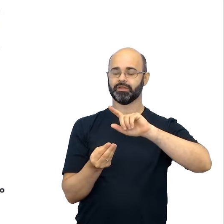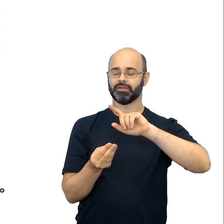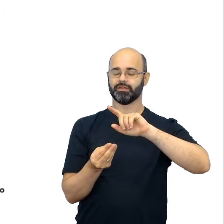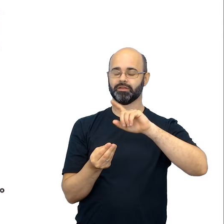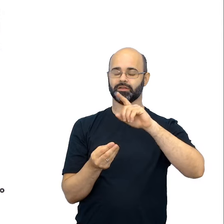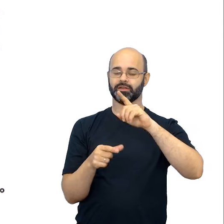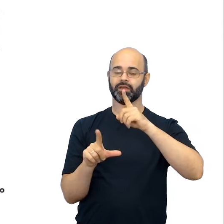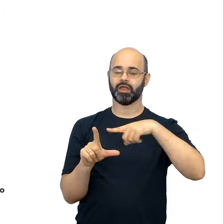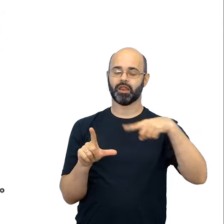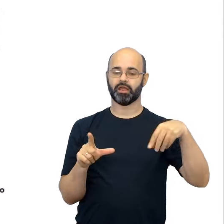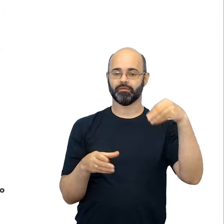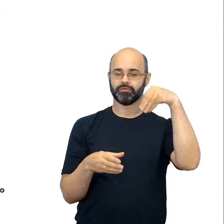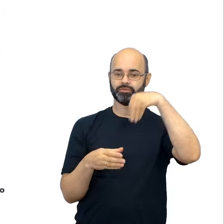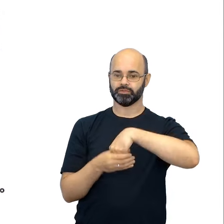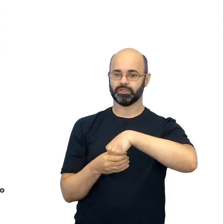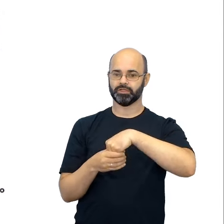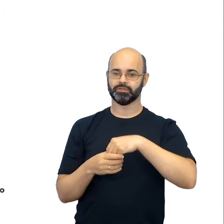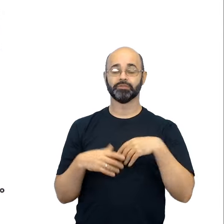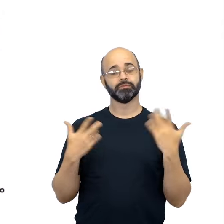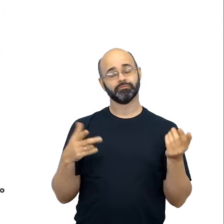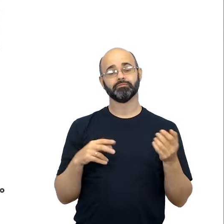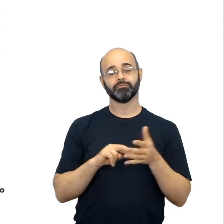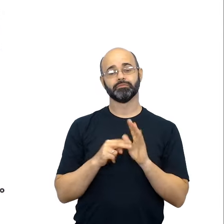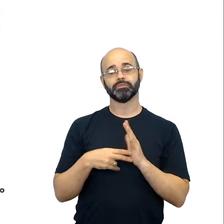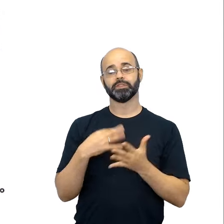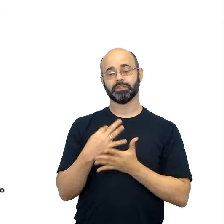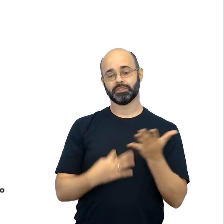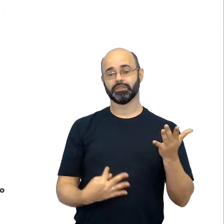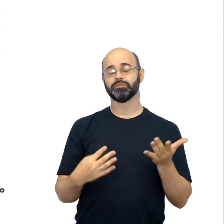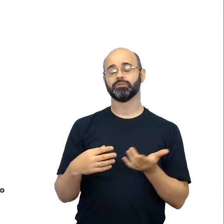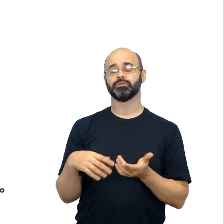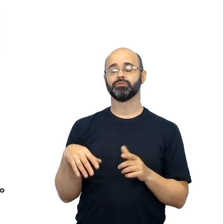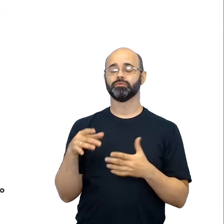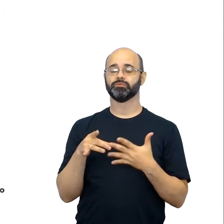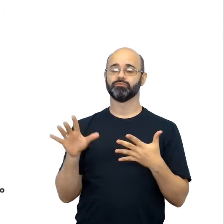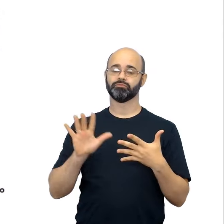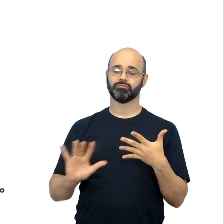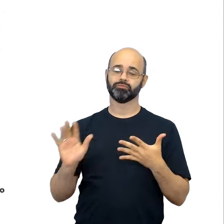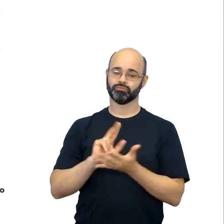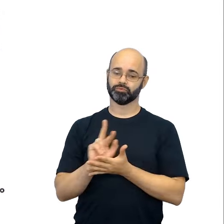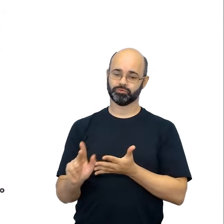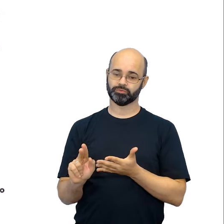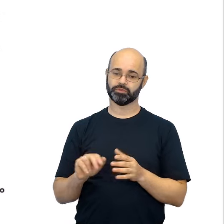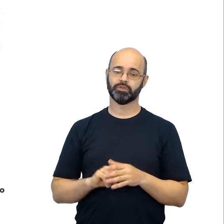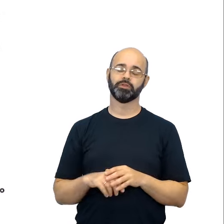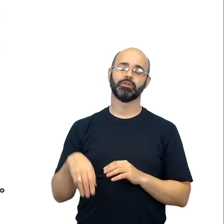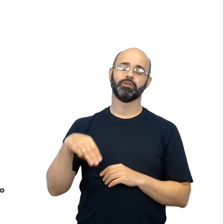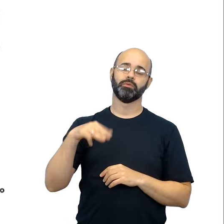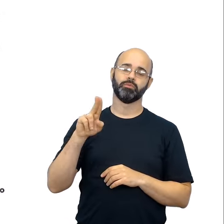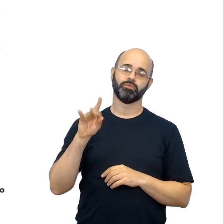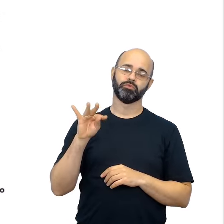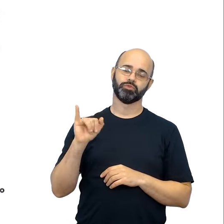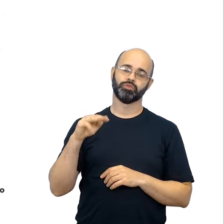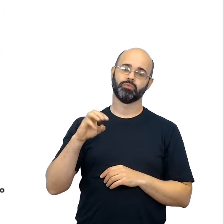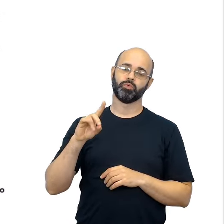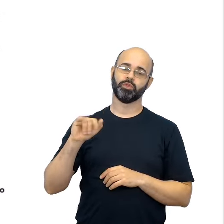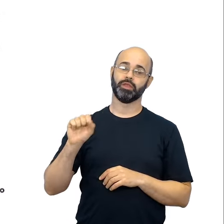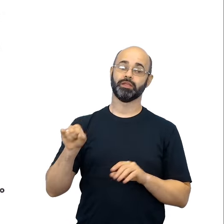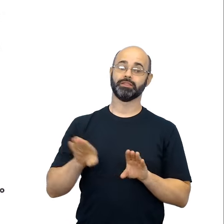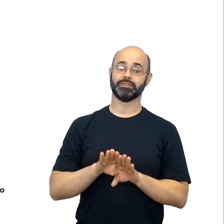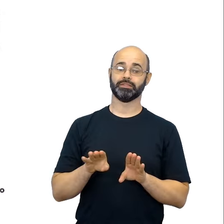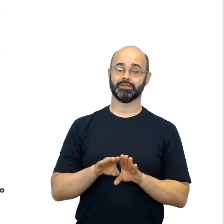Então, eles são considerados como textos multimodais, multissemióticos e também hipermediáticos, certo? Eles